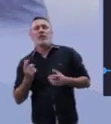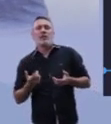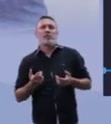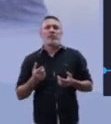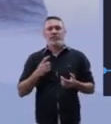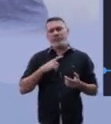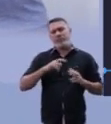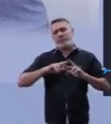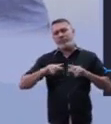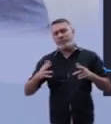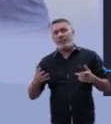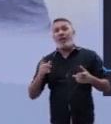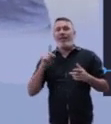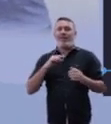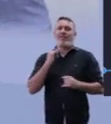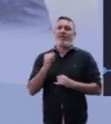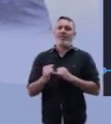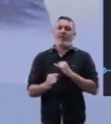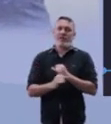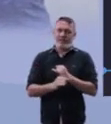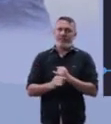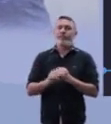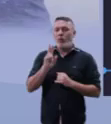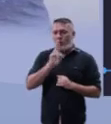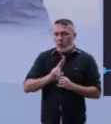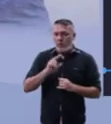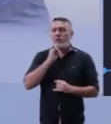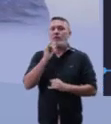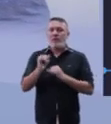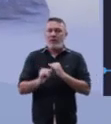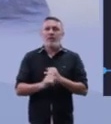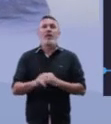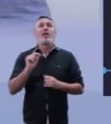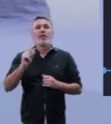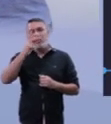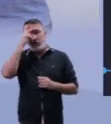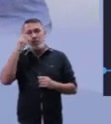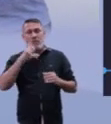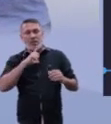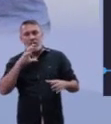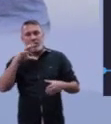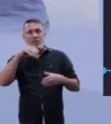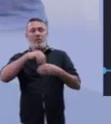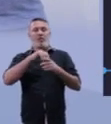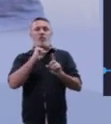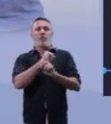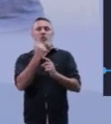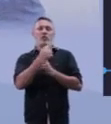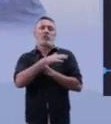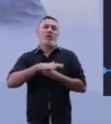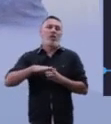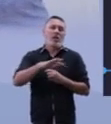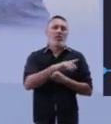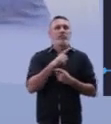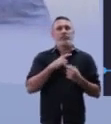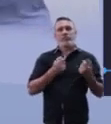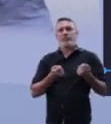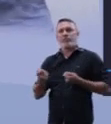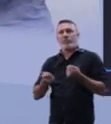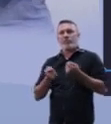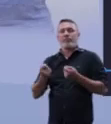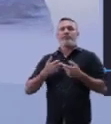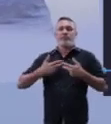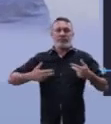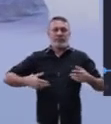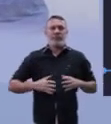Mas o usuário o quê? Né? Do usuário da internet. Né? Aquele que está na rede social, aquele que está ali